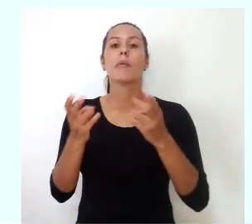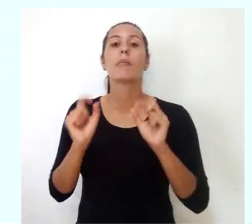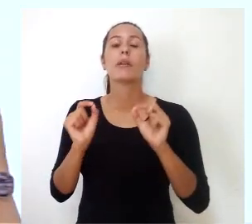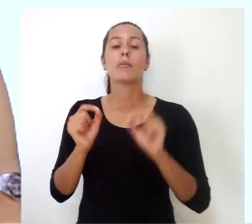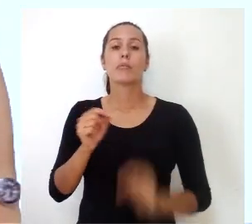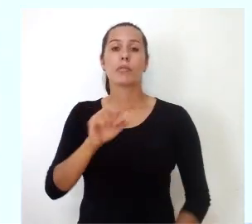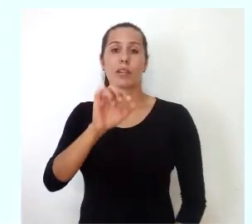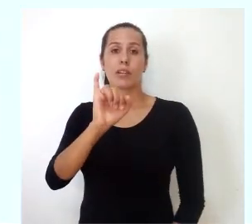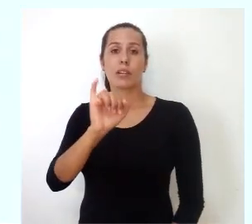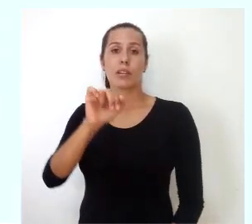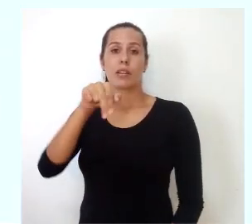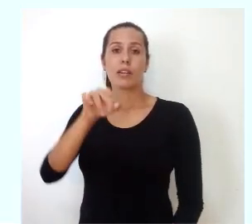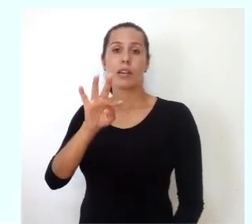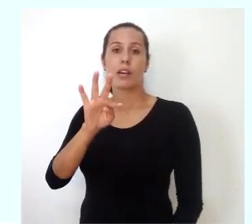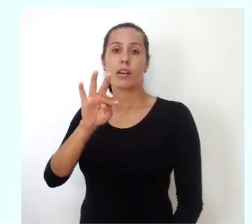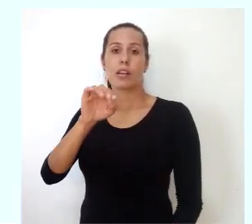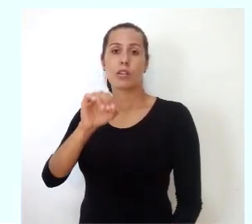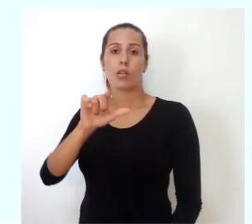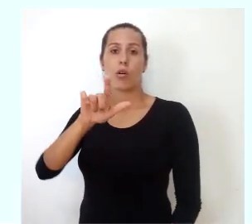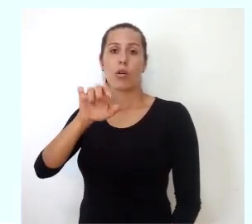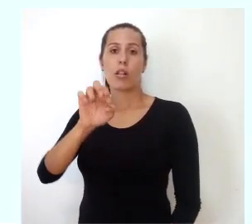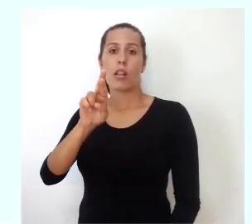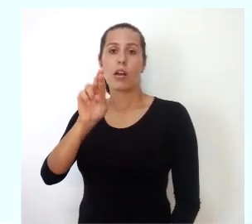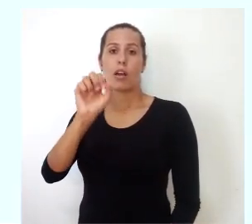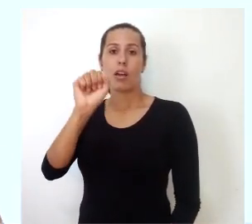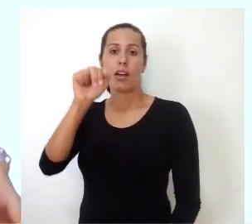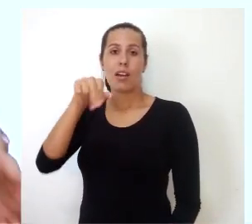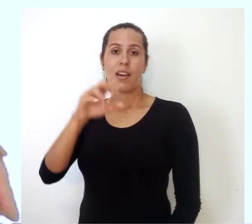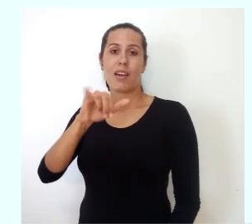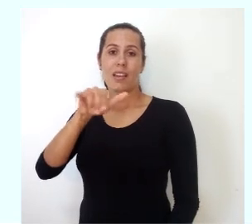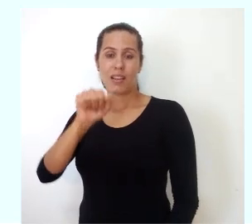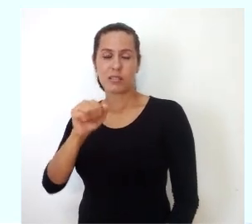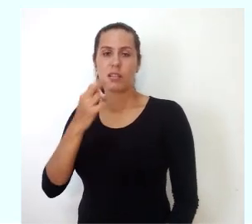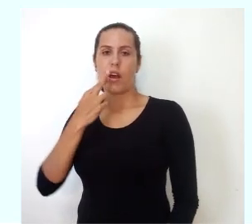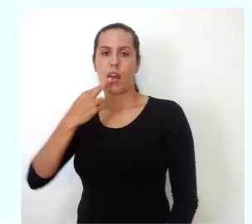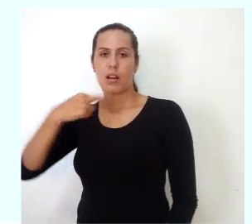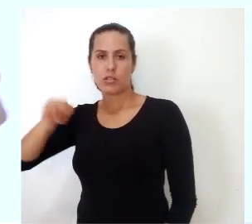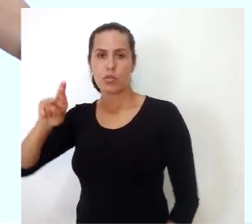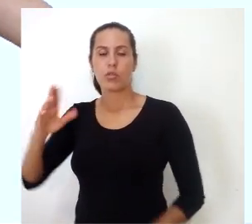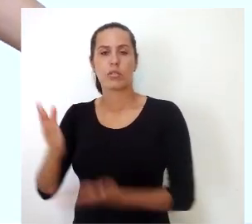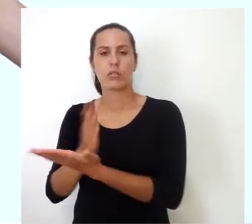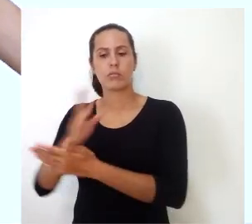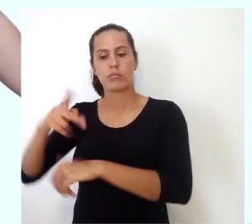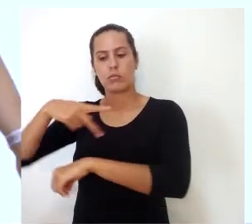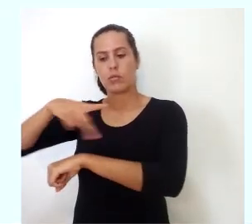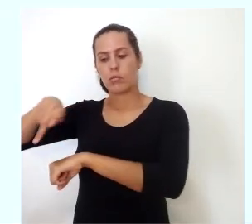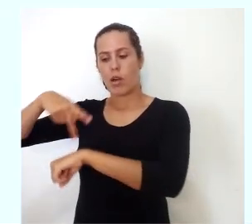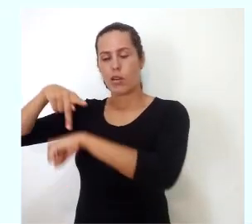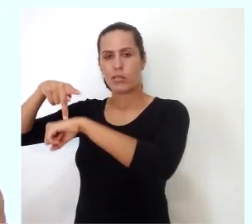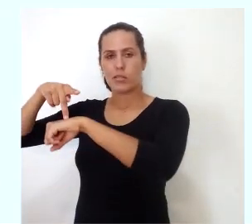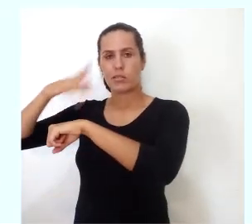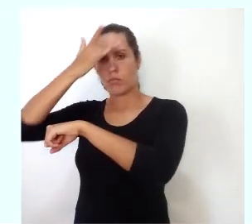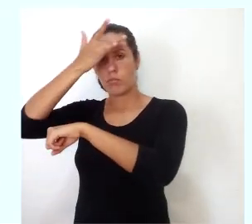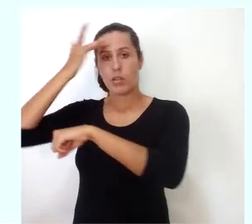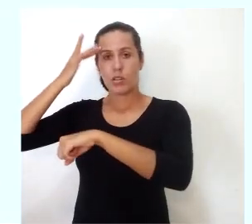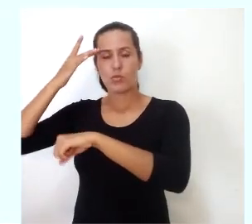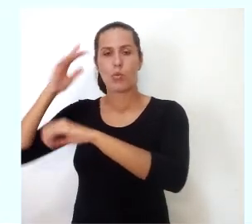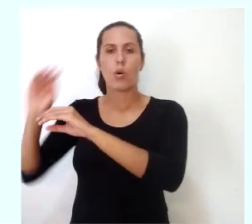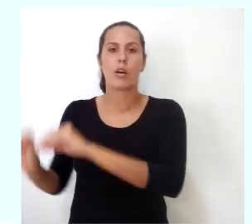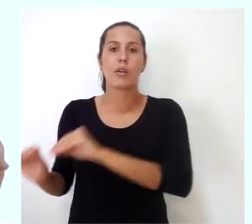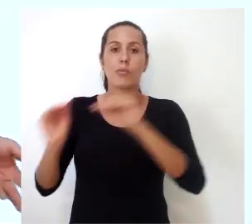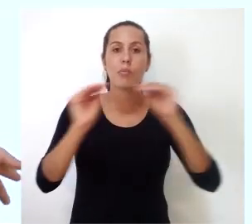A intolerância religiosa, certo? Há pessoas que saem dos seus países por